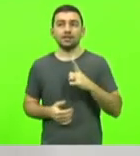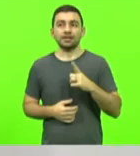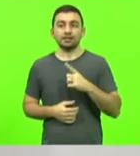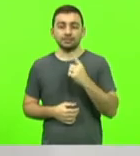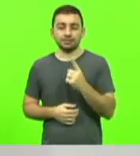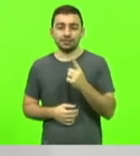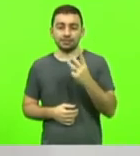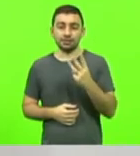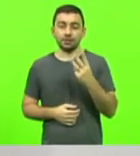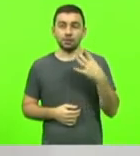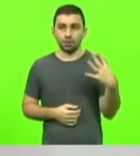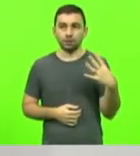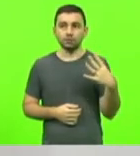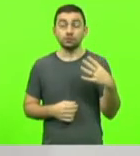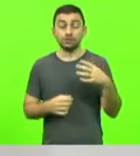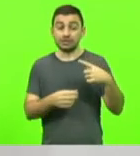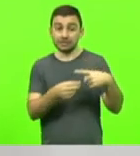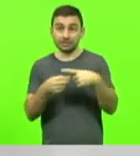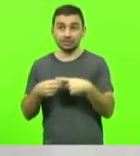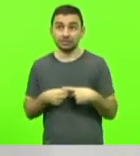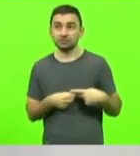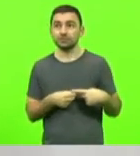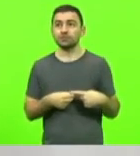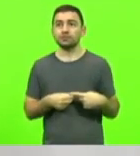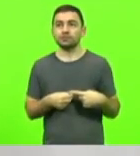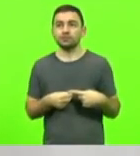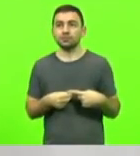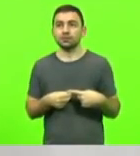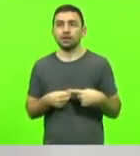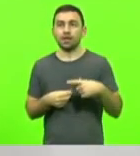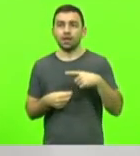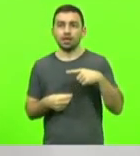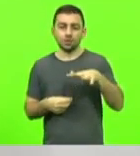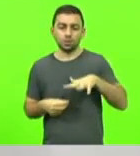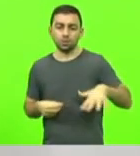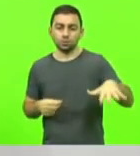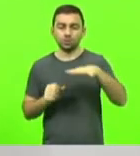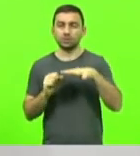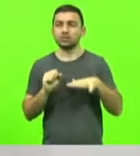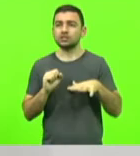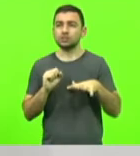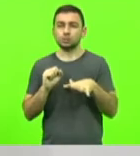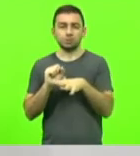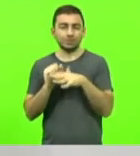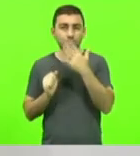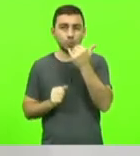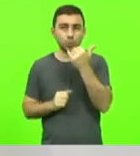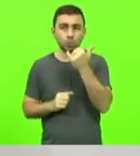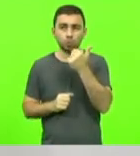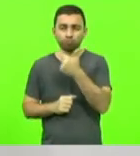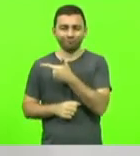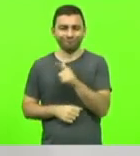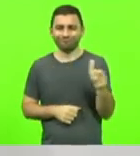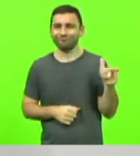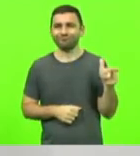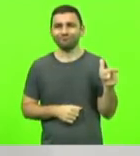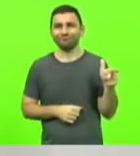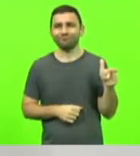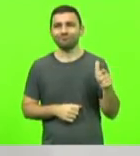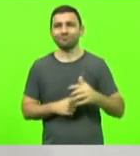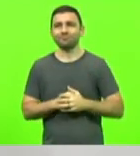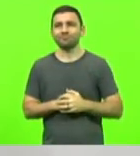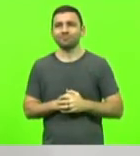134 municípios que estão no mapa da insegurança alimentar. Metade